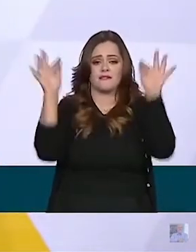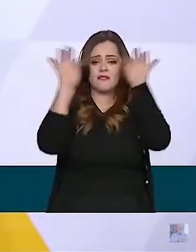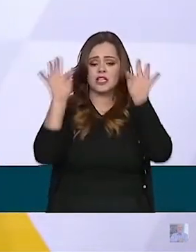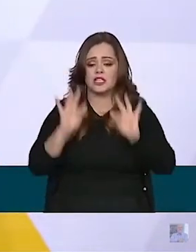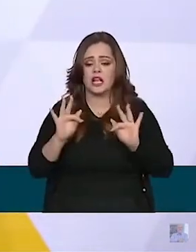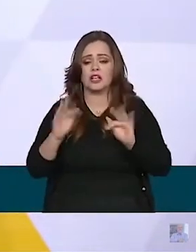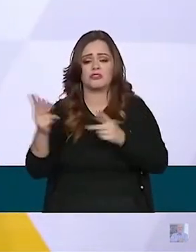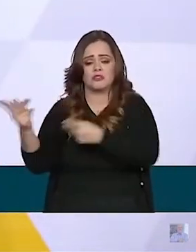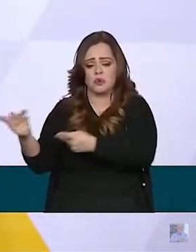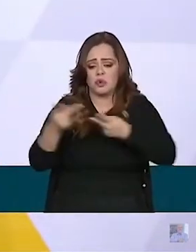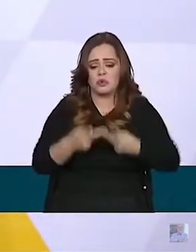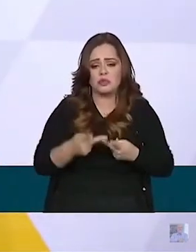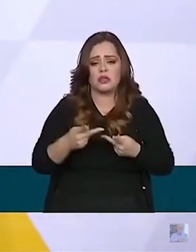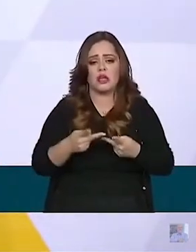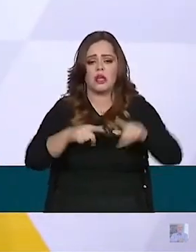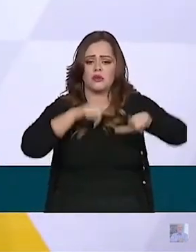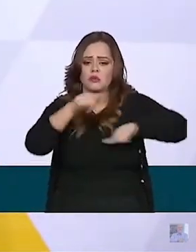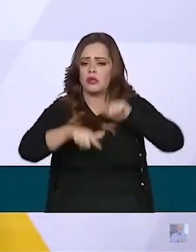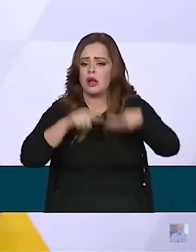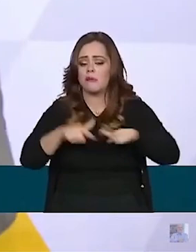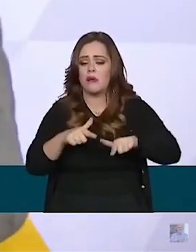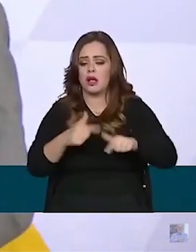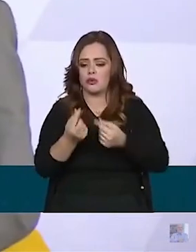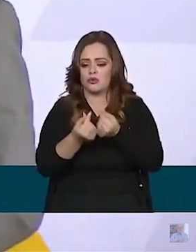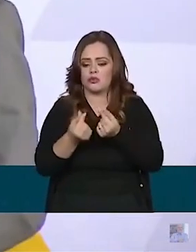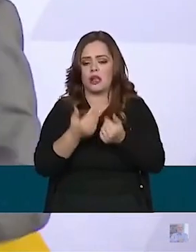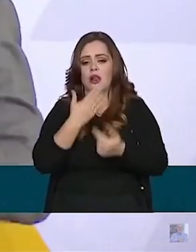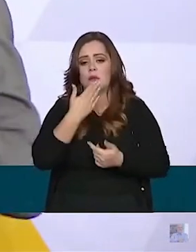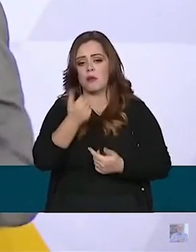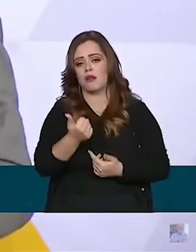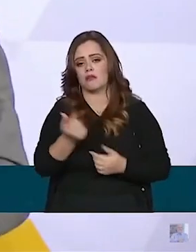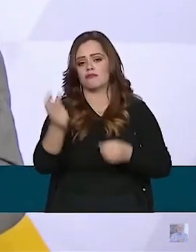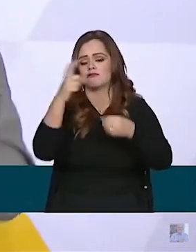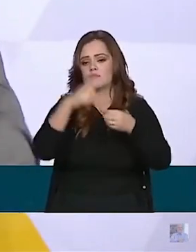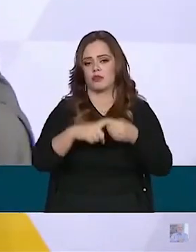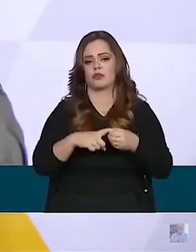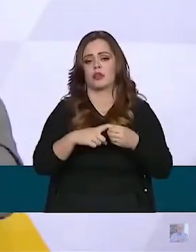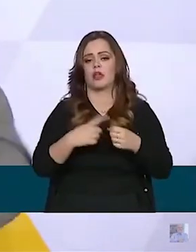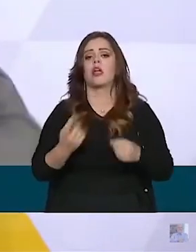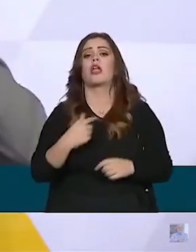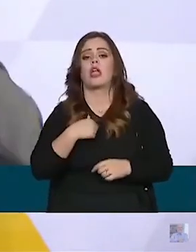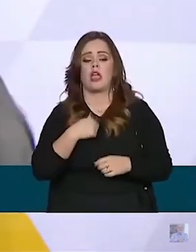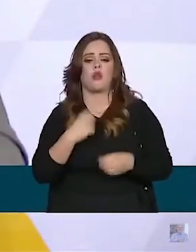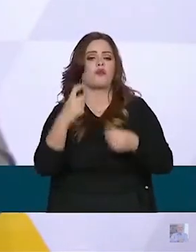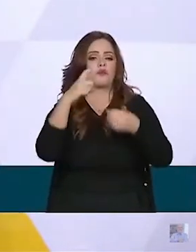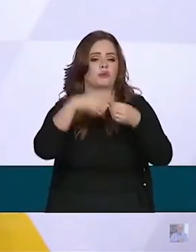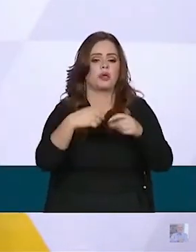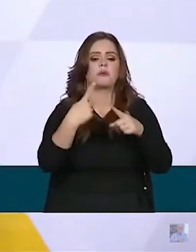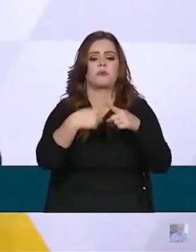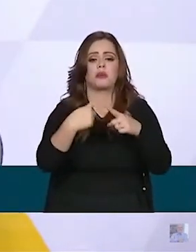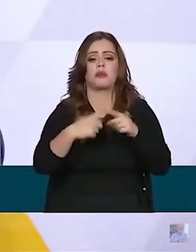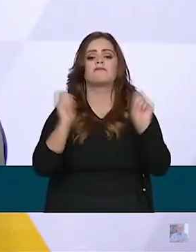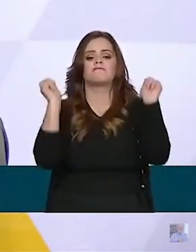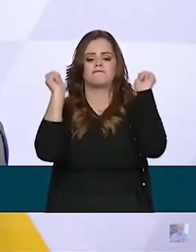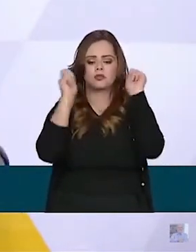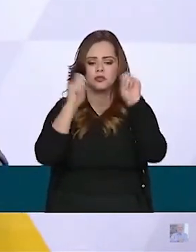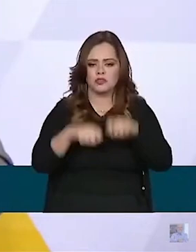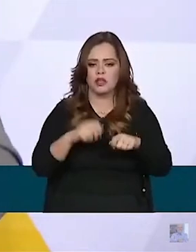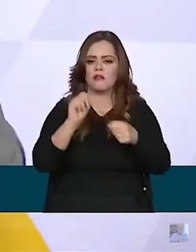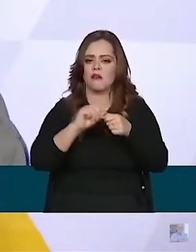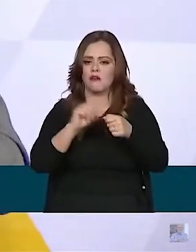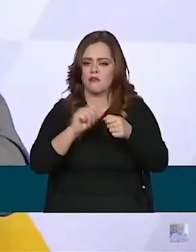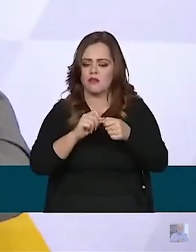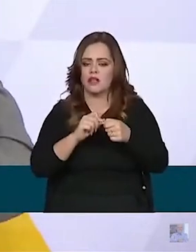volta e trazer a melhoria de salário de volta. Eu voltei porque é possível a gente fazer uma